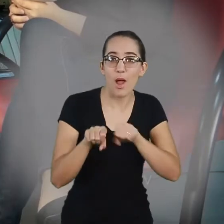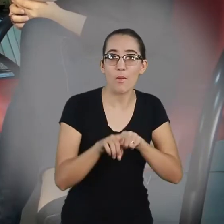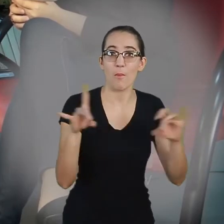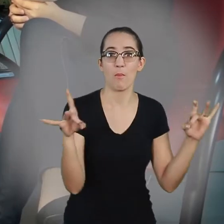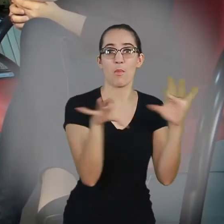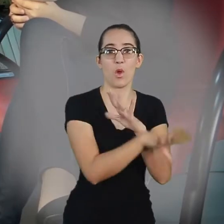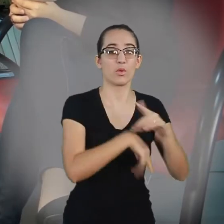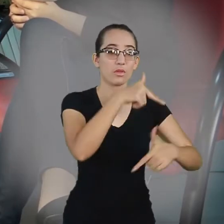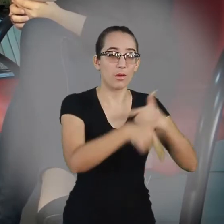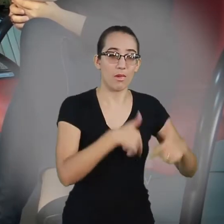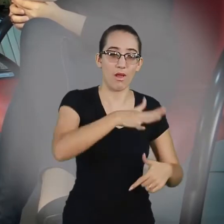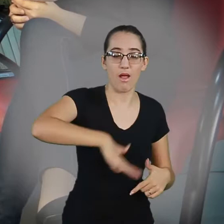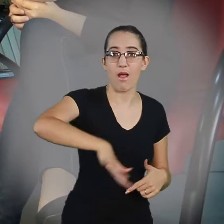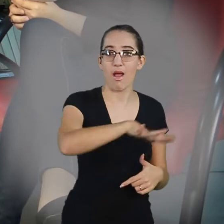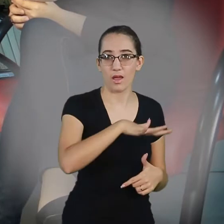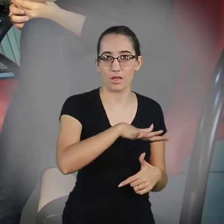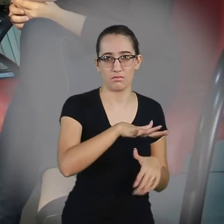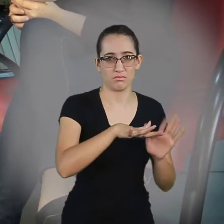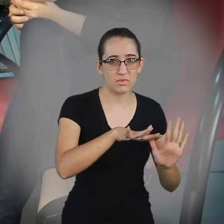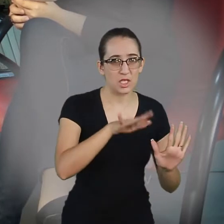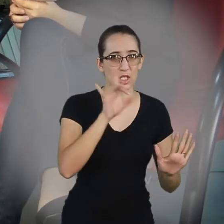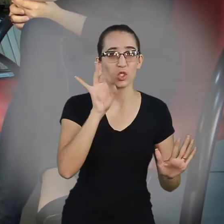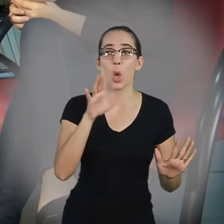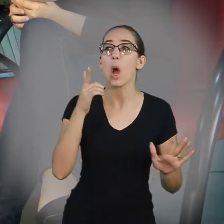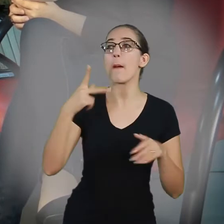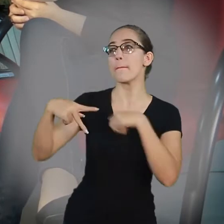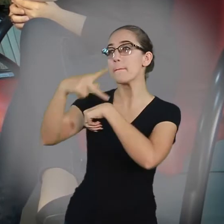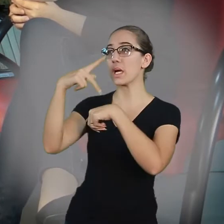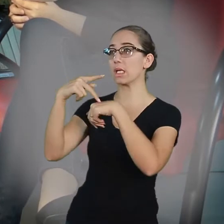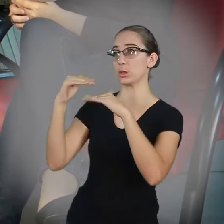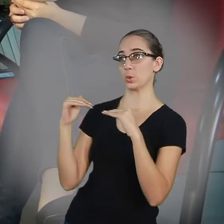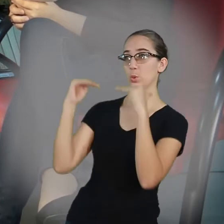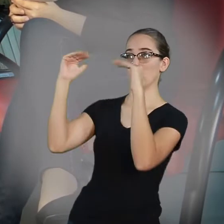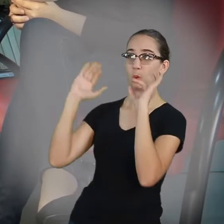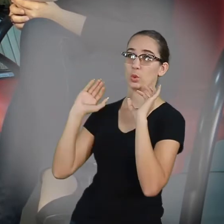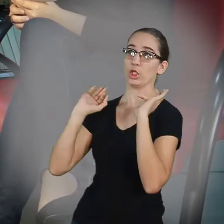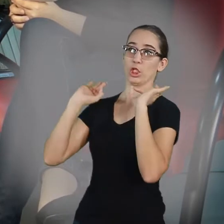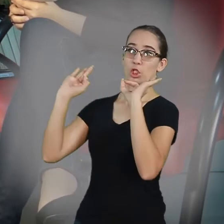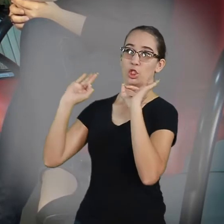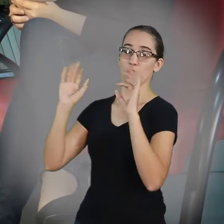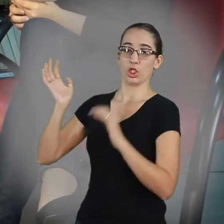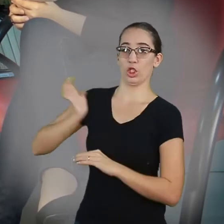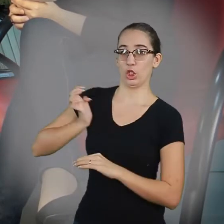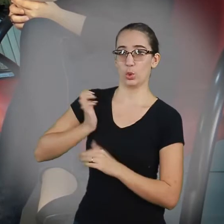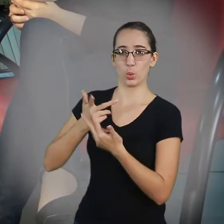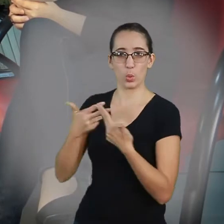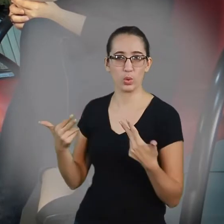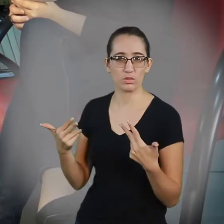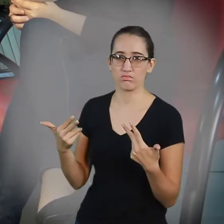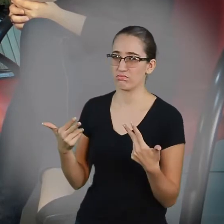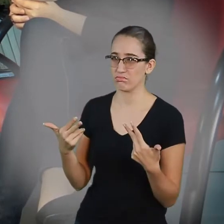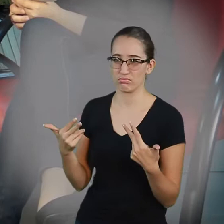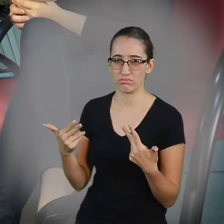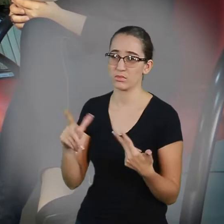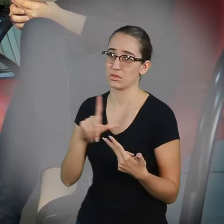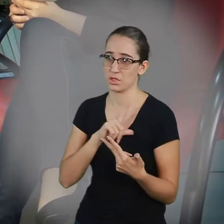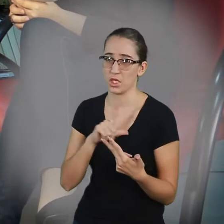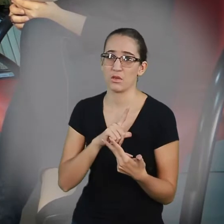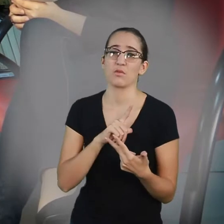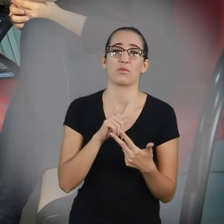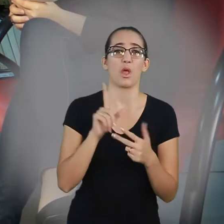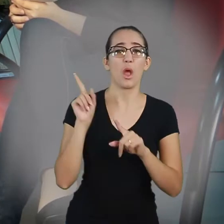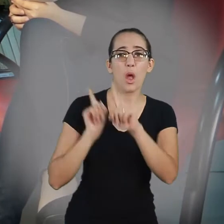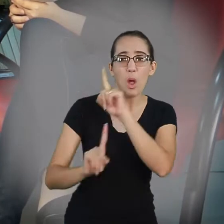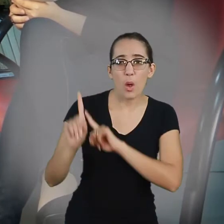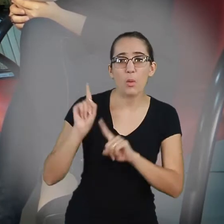não são apenas as nações ricas que fizeram. Para teres uma ideia, Quênia tem a Estratégia Nacional de Inteligência Artificial, a